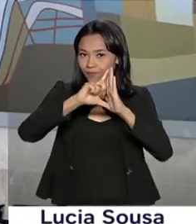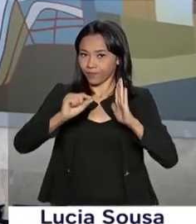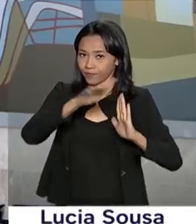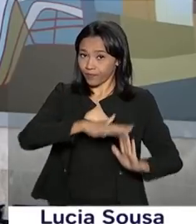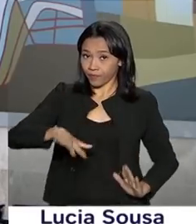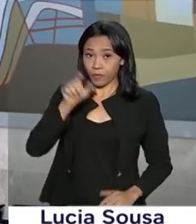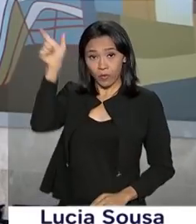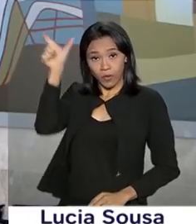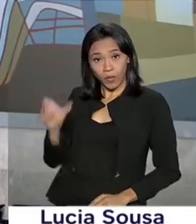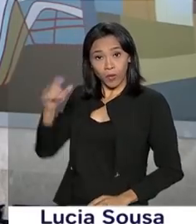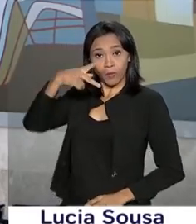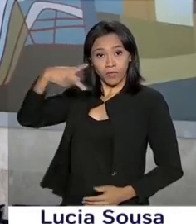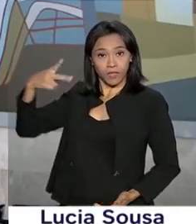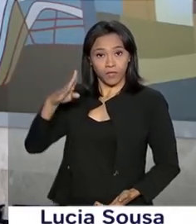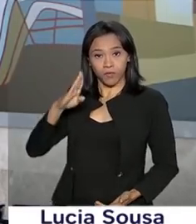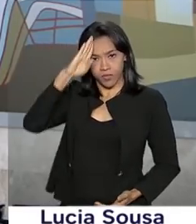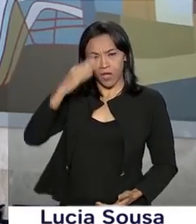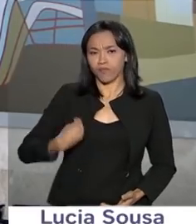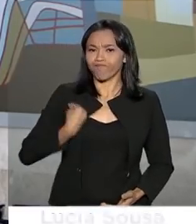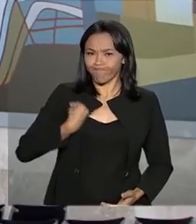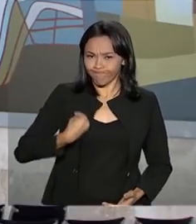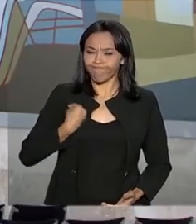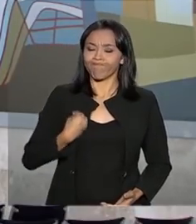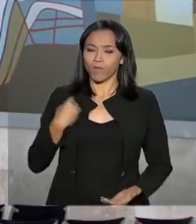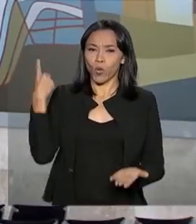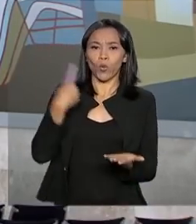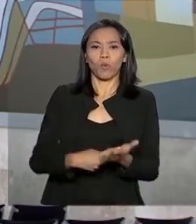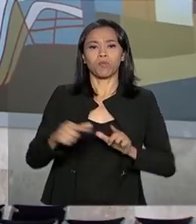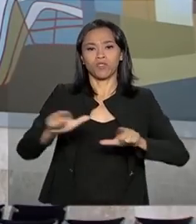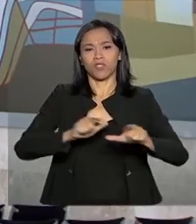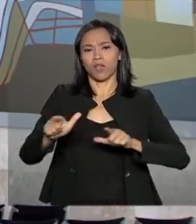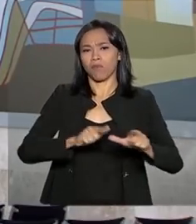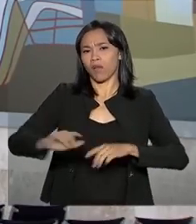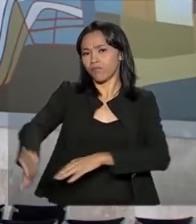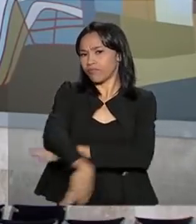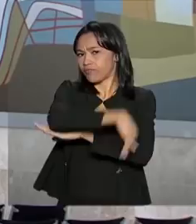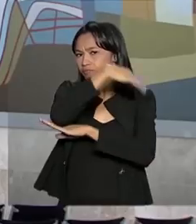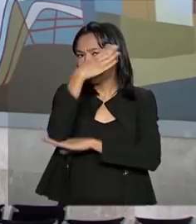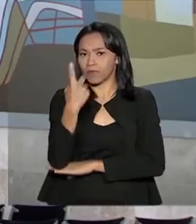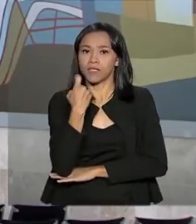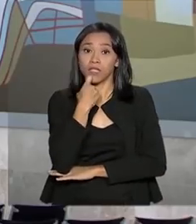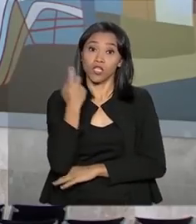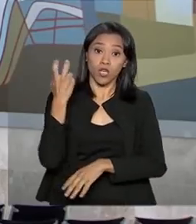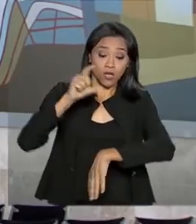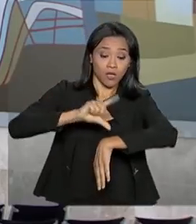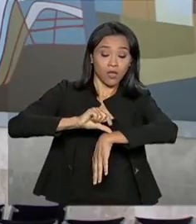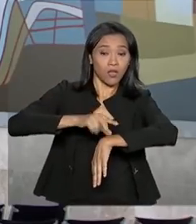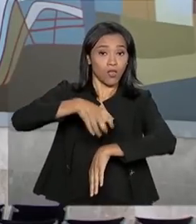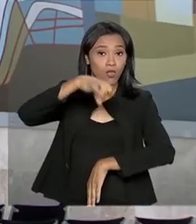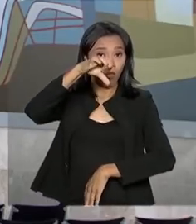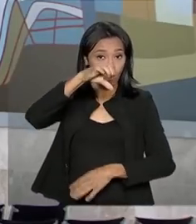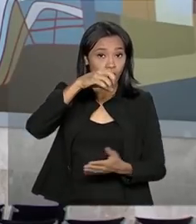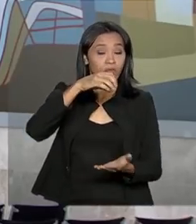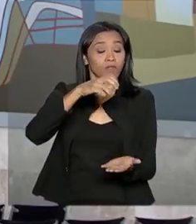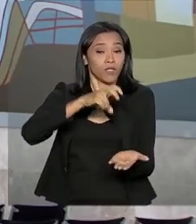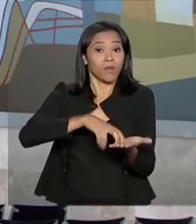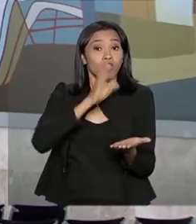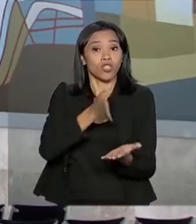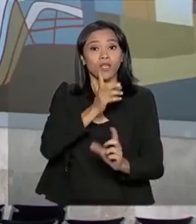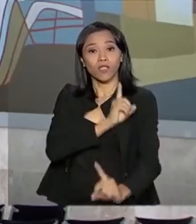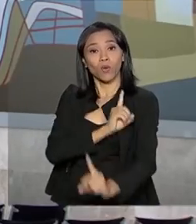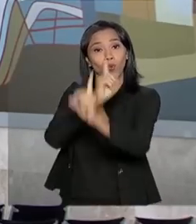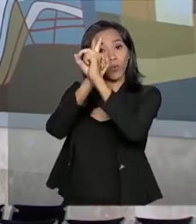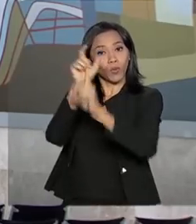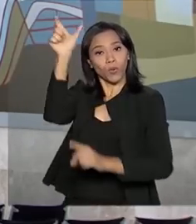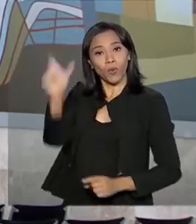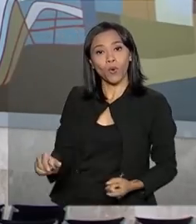Jair Bolsonaro cumpre a agenda durante toda essa sexta-feira. Às 9 da manhã, ele se encontrou com os ministros Onyx